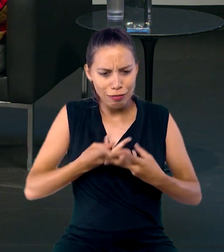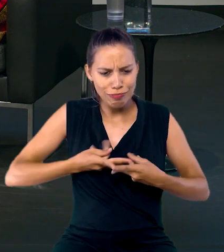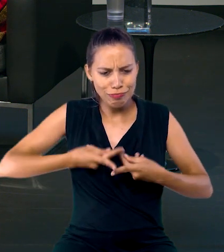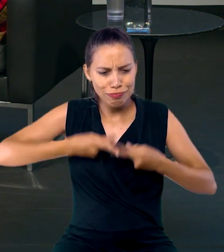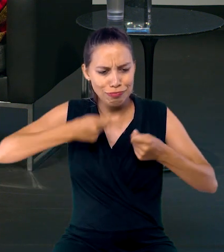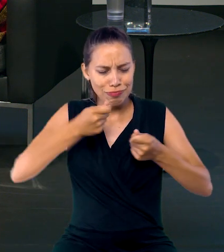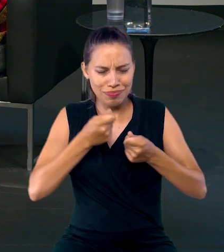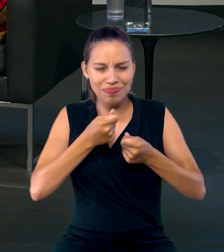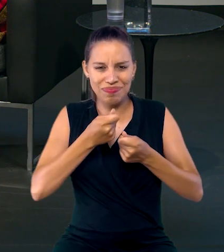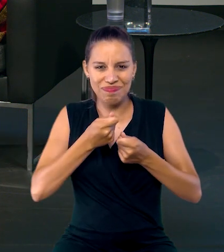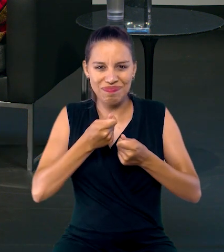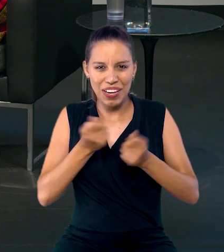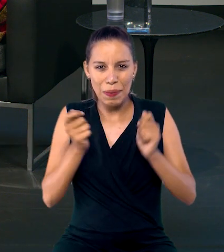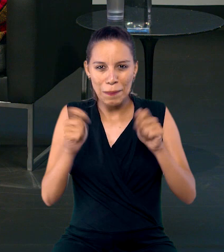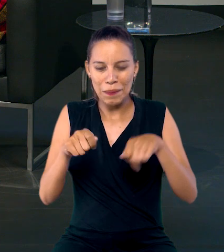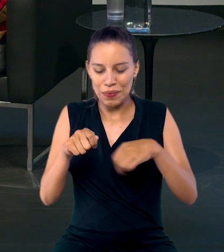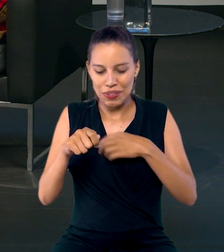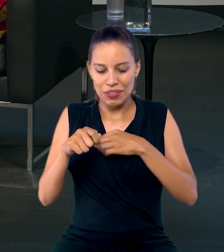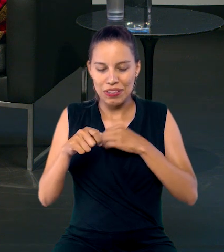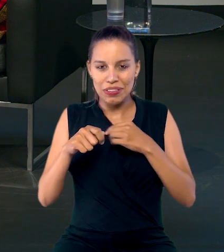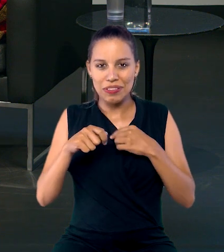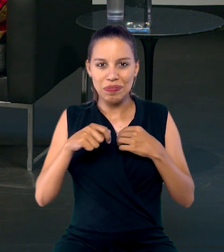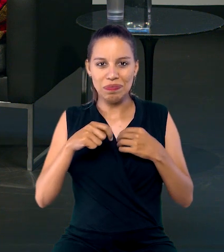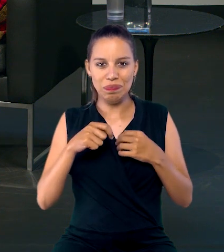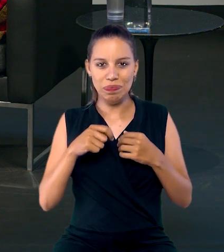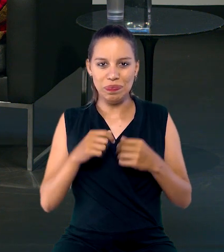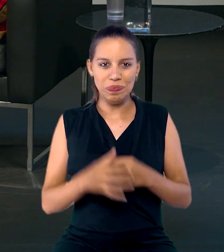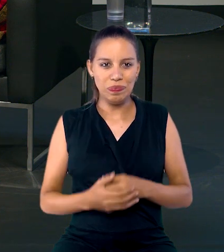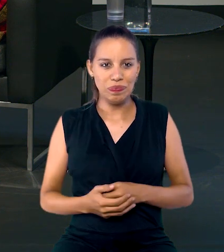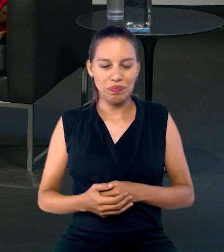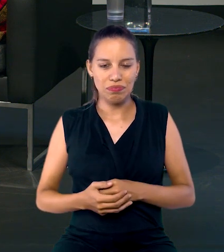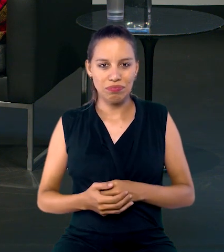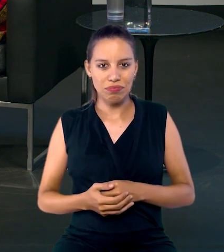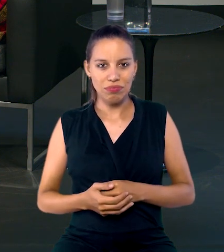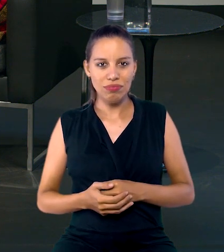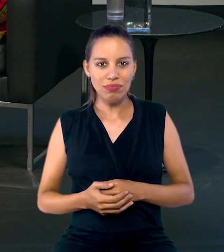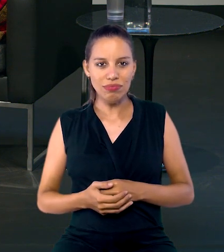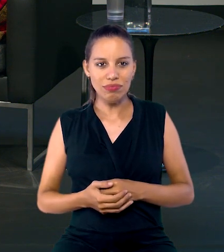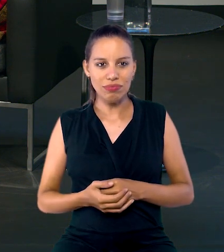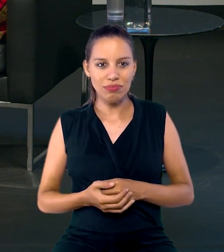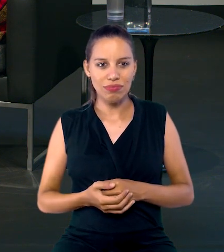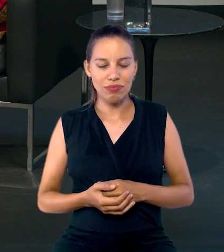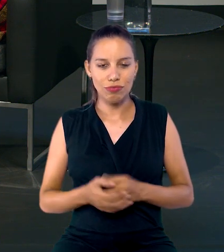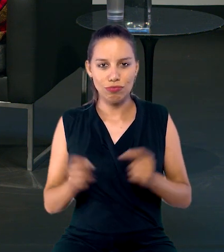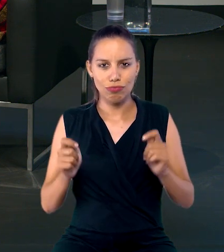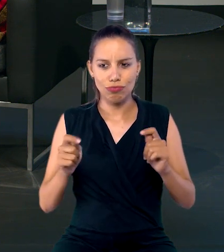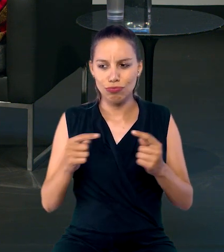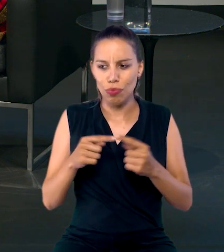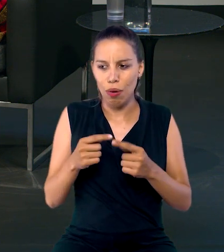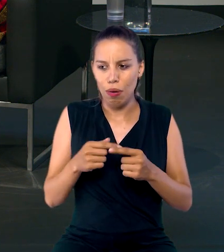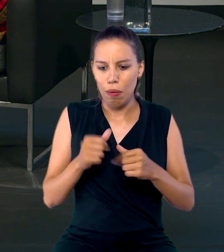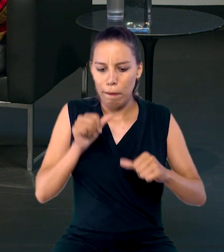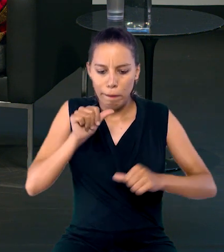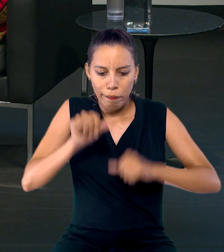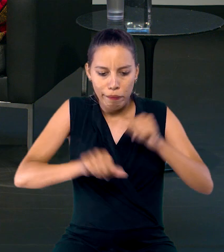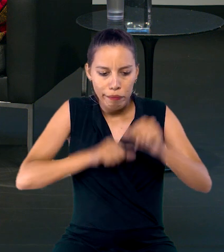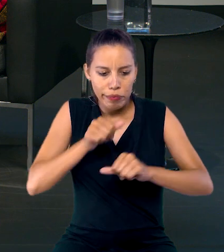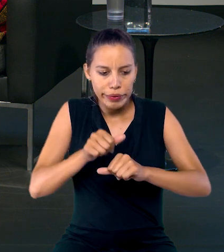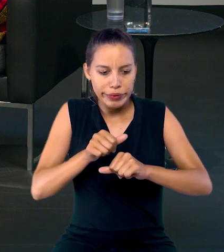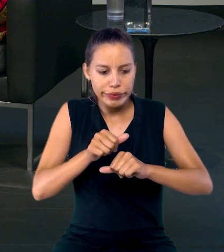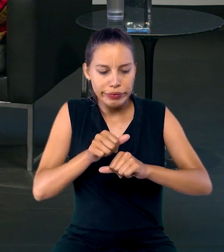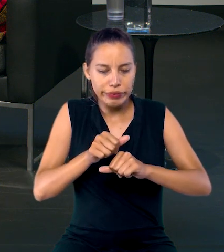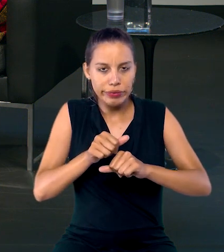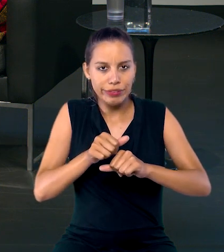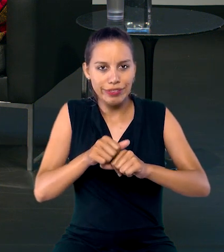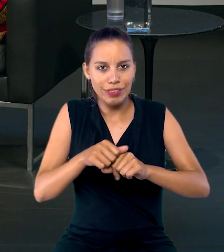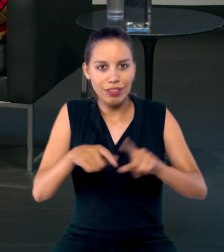muito espiritual. Essa possibilidade da palavra mudar não só aquilo que vem,